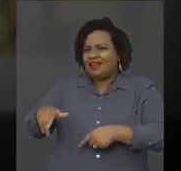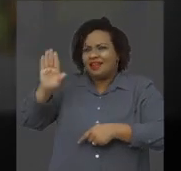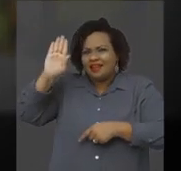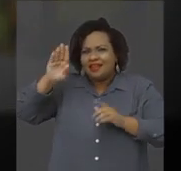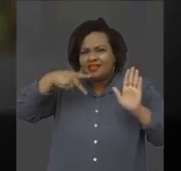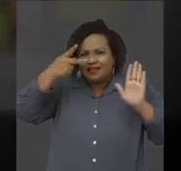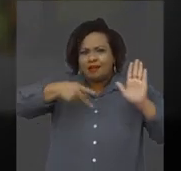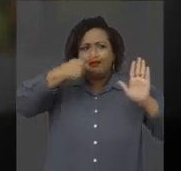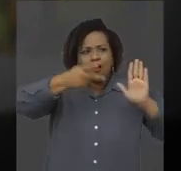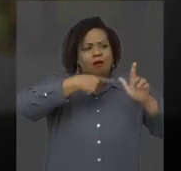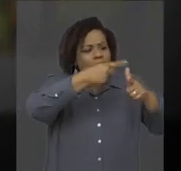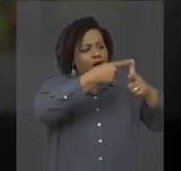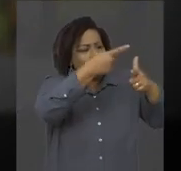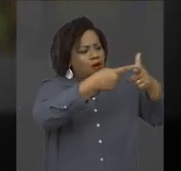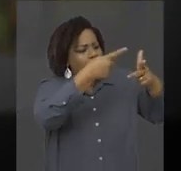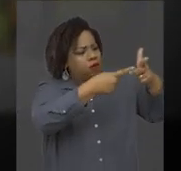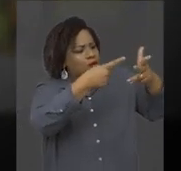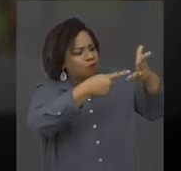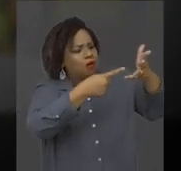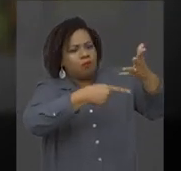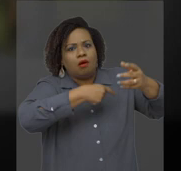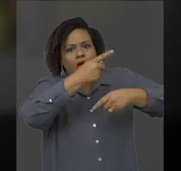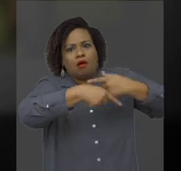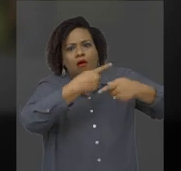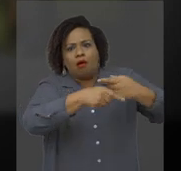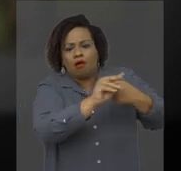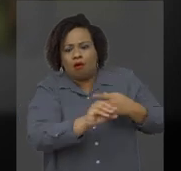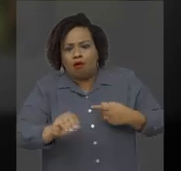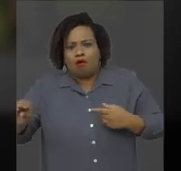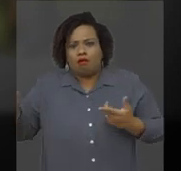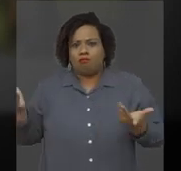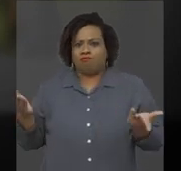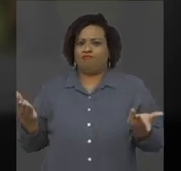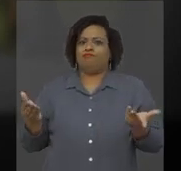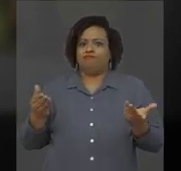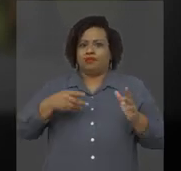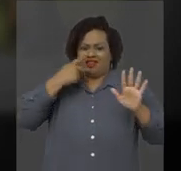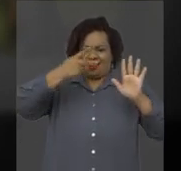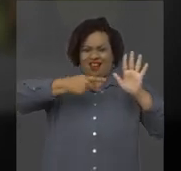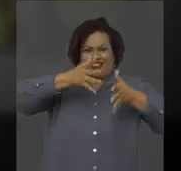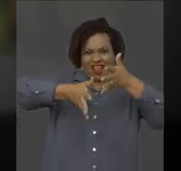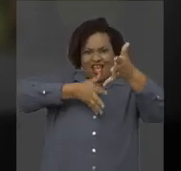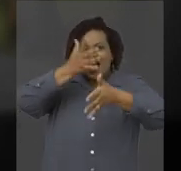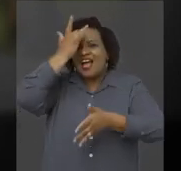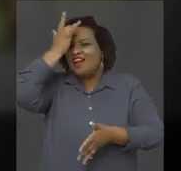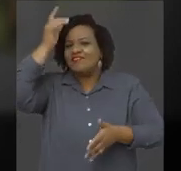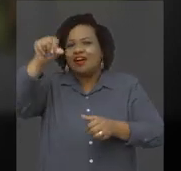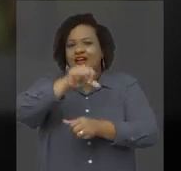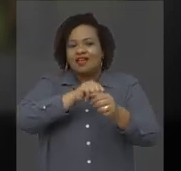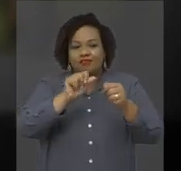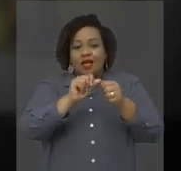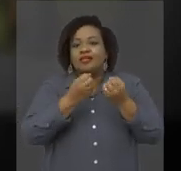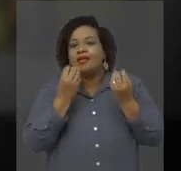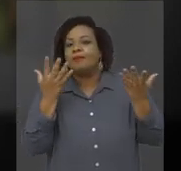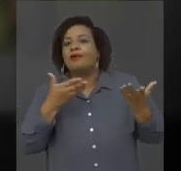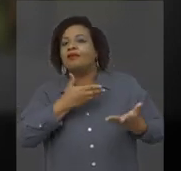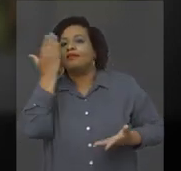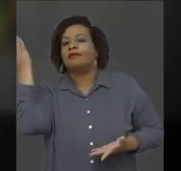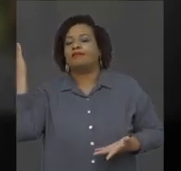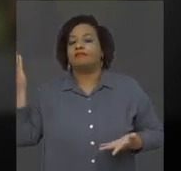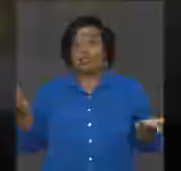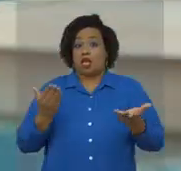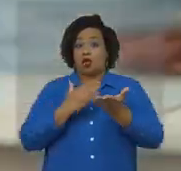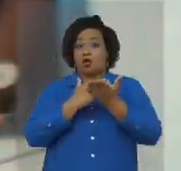candidato dele está fazendo a promessa da promessa da promessa da promessa da promessa. É, prometer é fácil, mas fazer que é